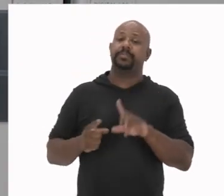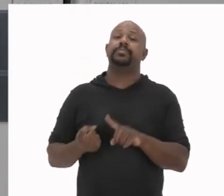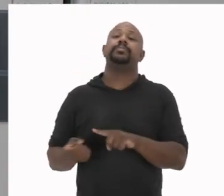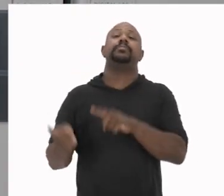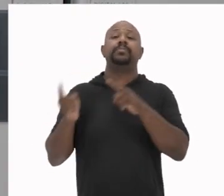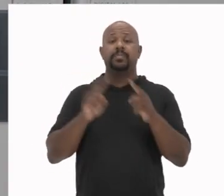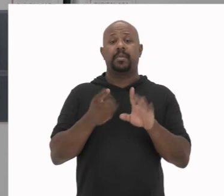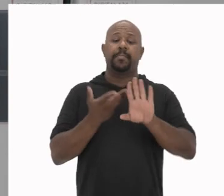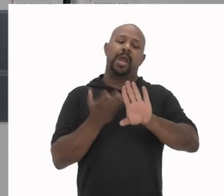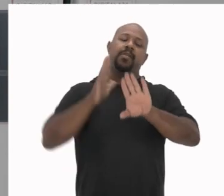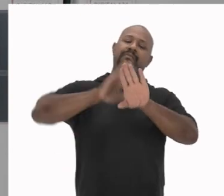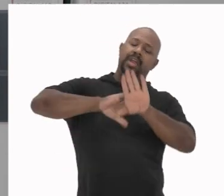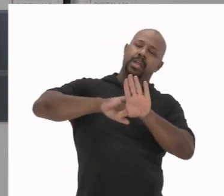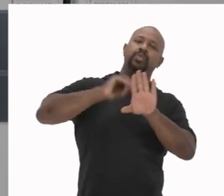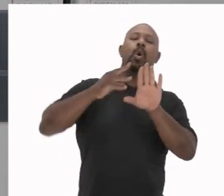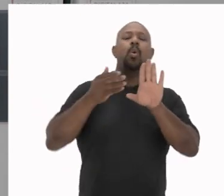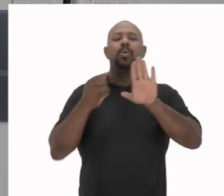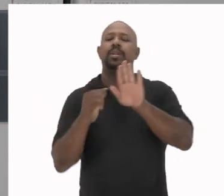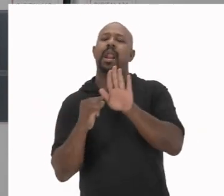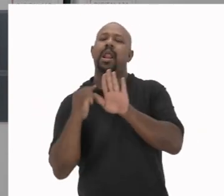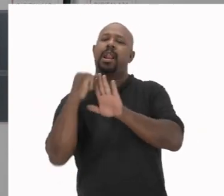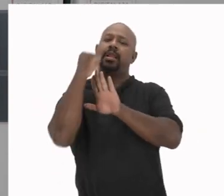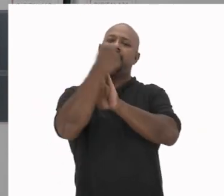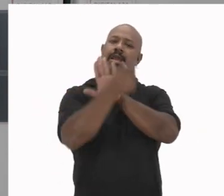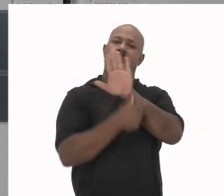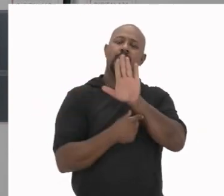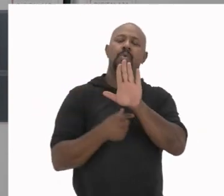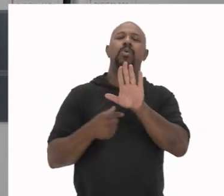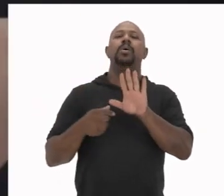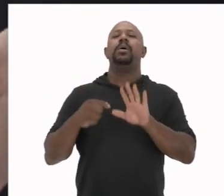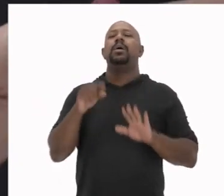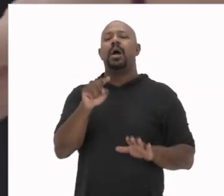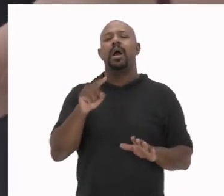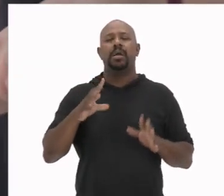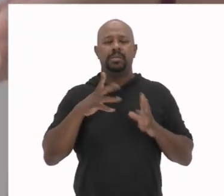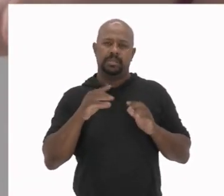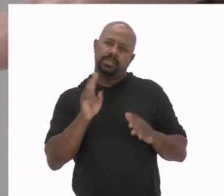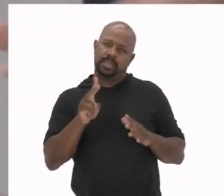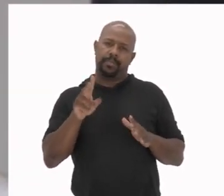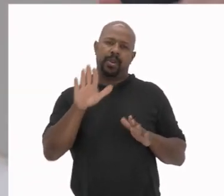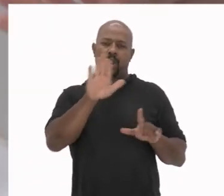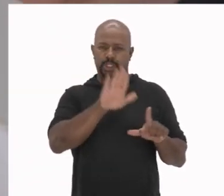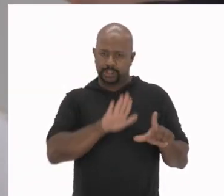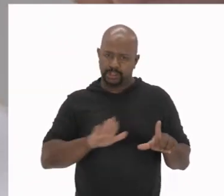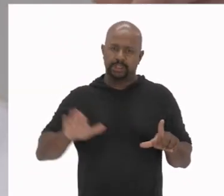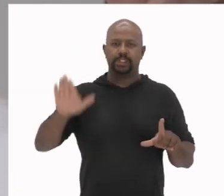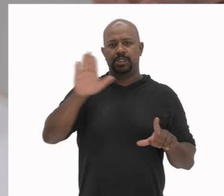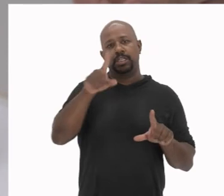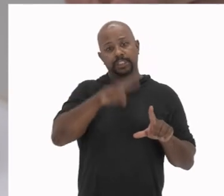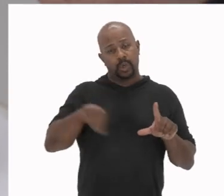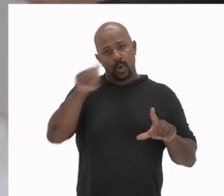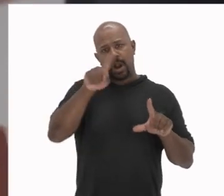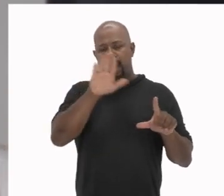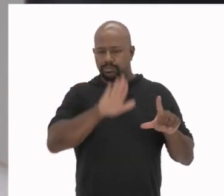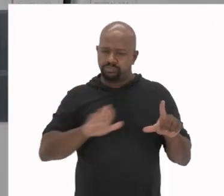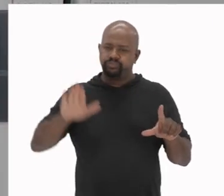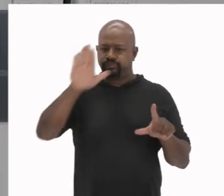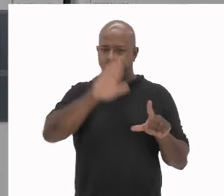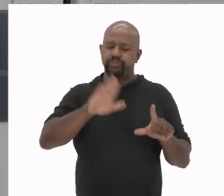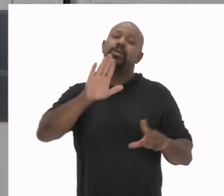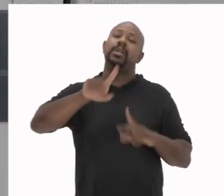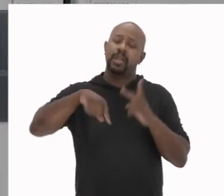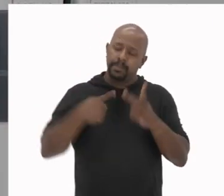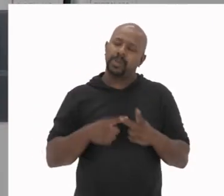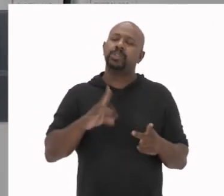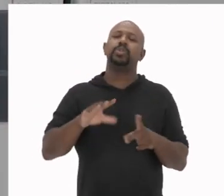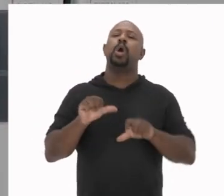faz a higienização pelo verso ou nas bordas. A higienização é feita com movimentos circulares e